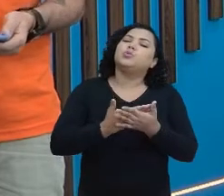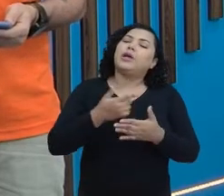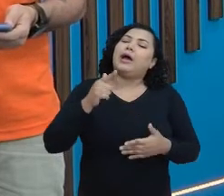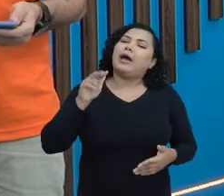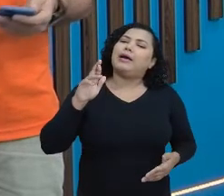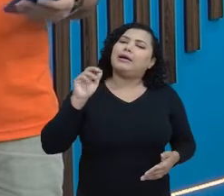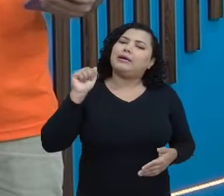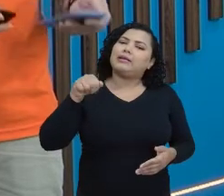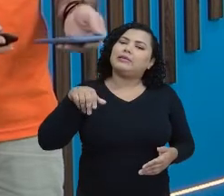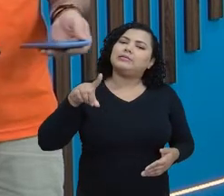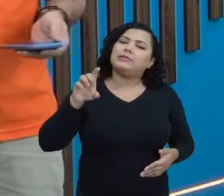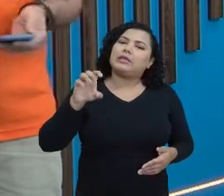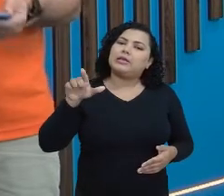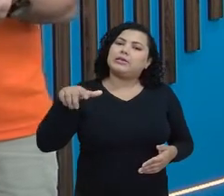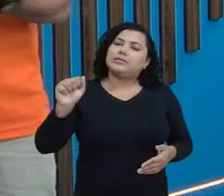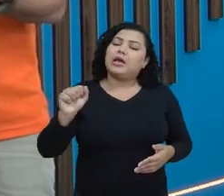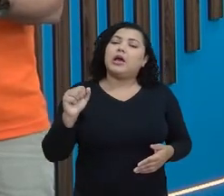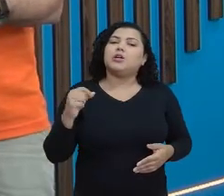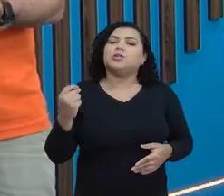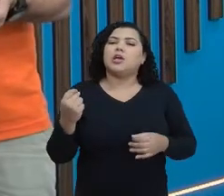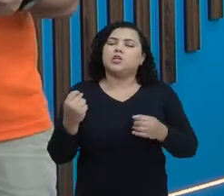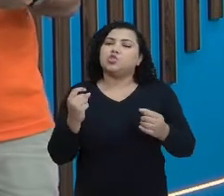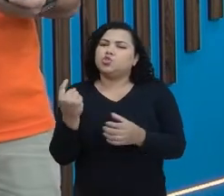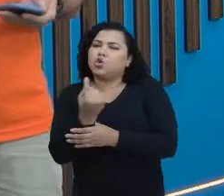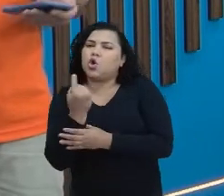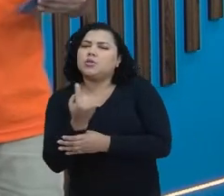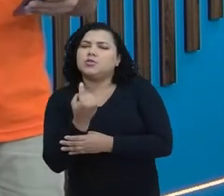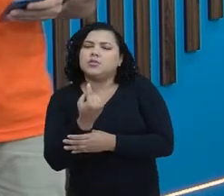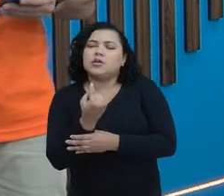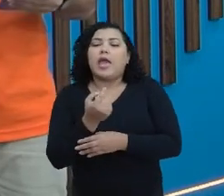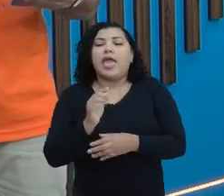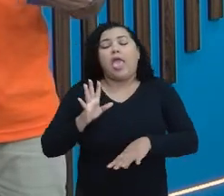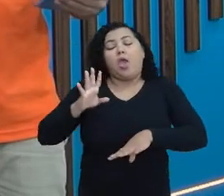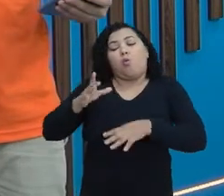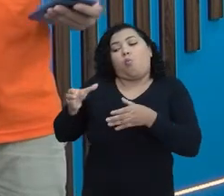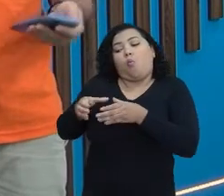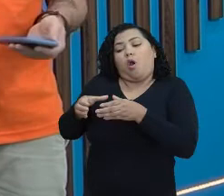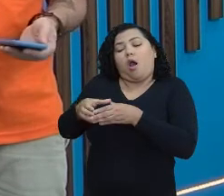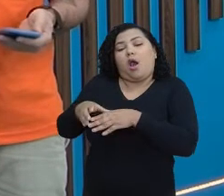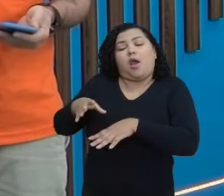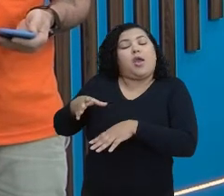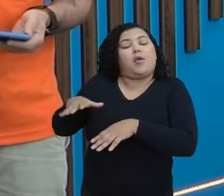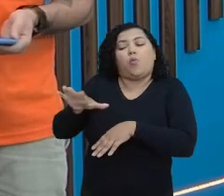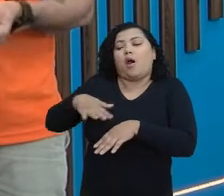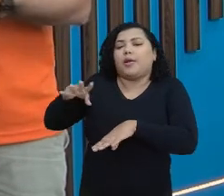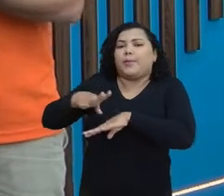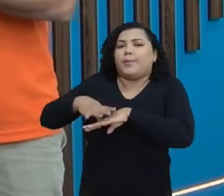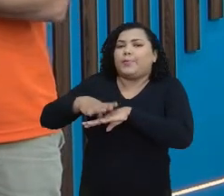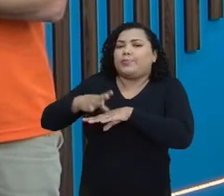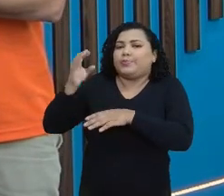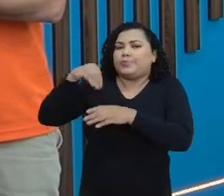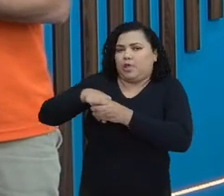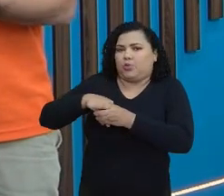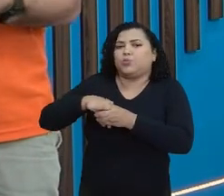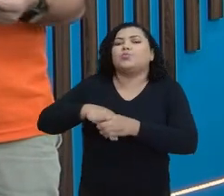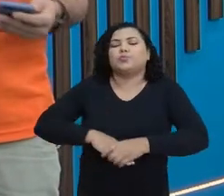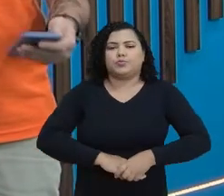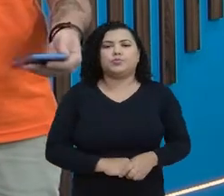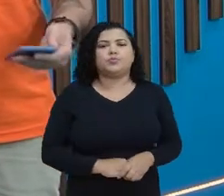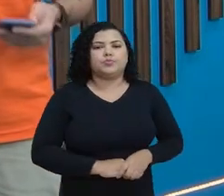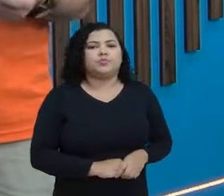isolada, é uma área da matemática chamada grandezas e medidas, aí a gente estuda de maneira isolada. Aqui a gente está